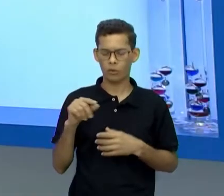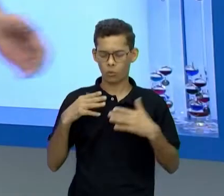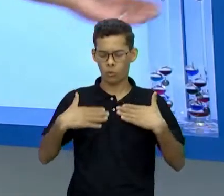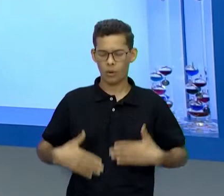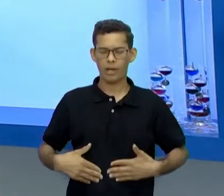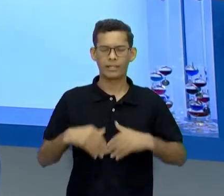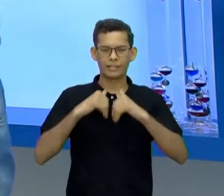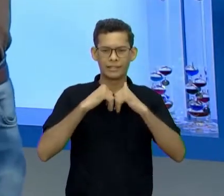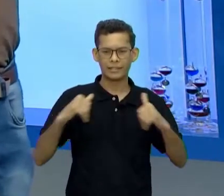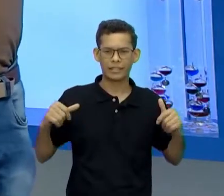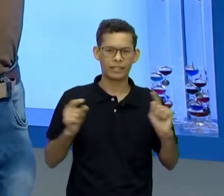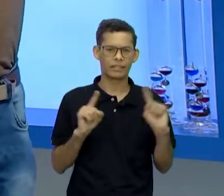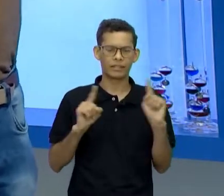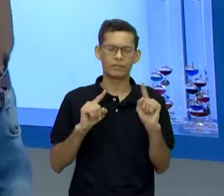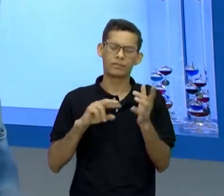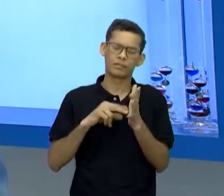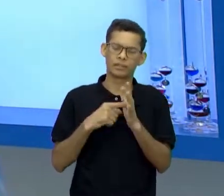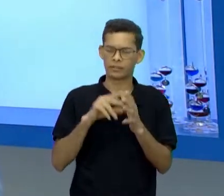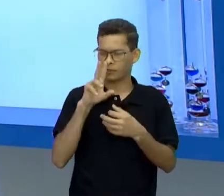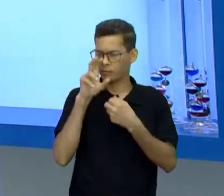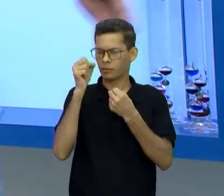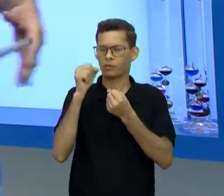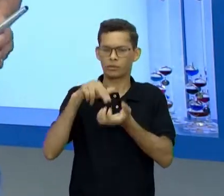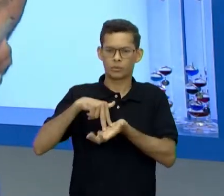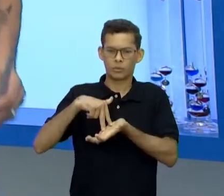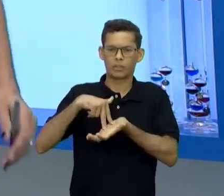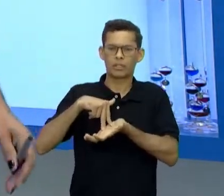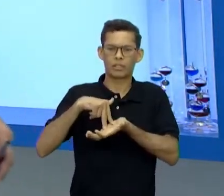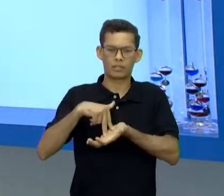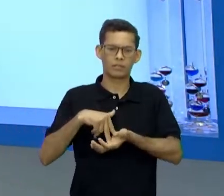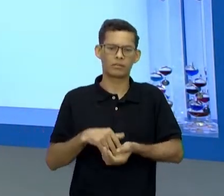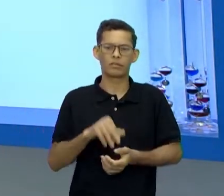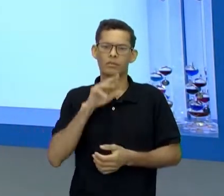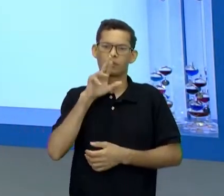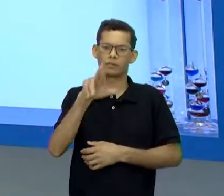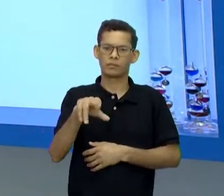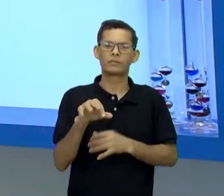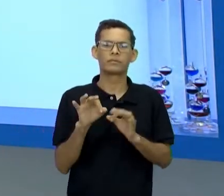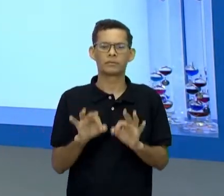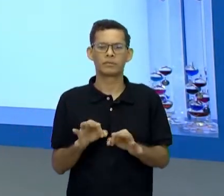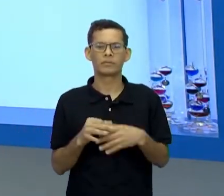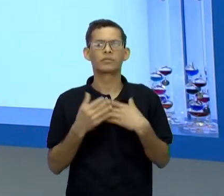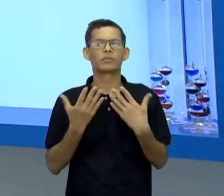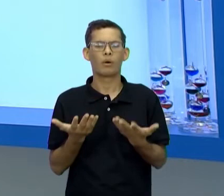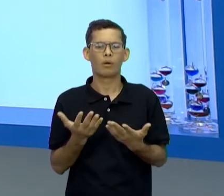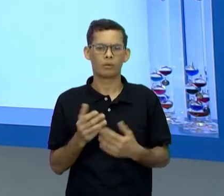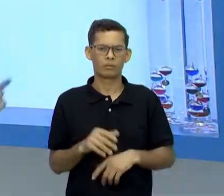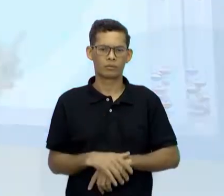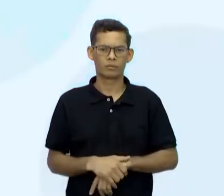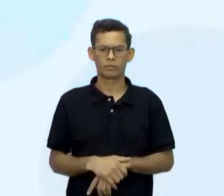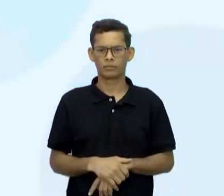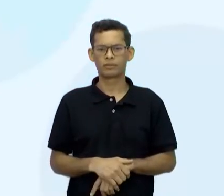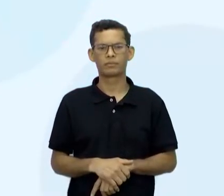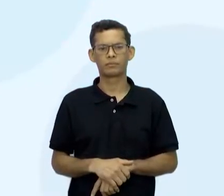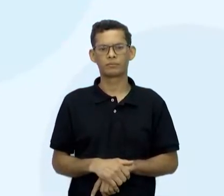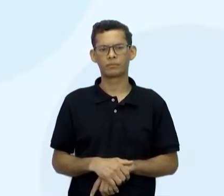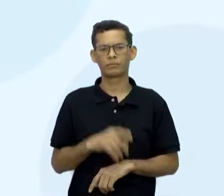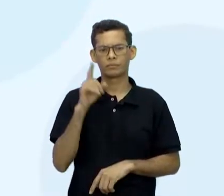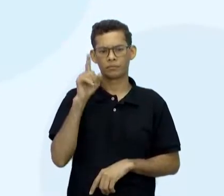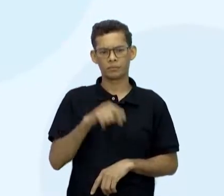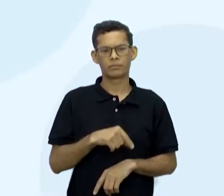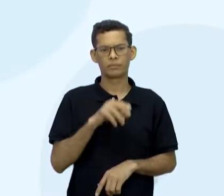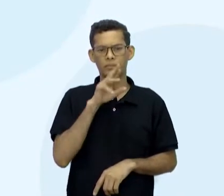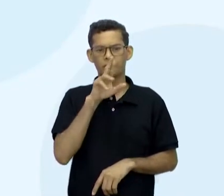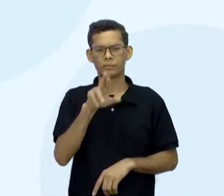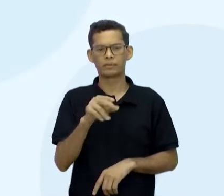sim força de sustentação. Então, a alternativa mais correta seria aqui saltar de um lugar alto,